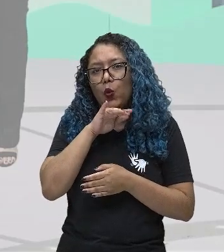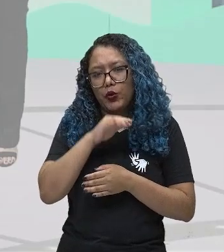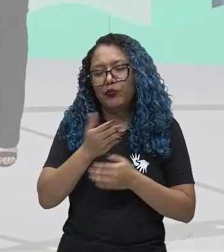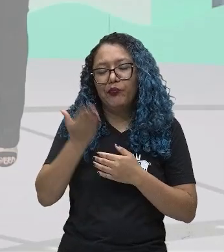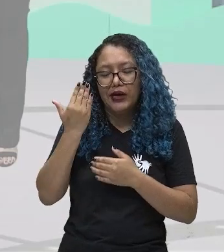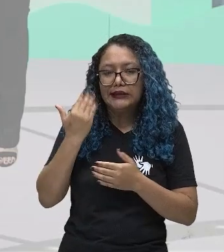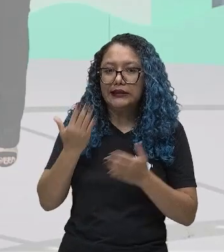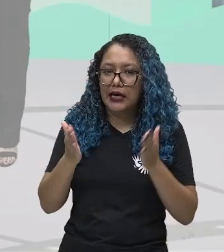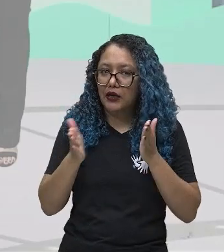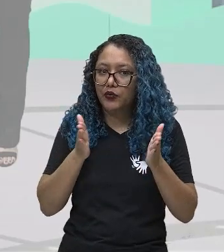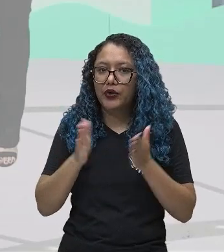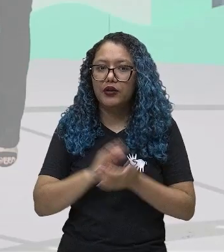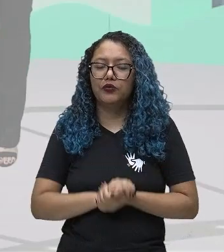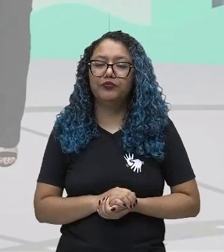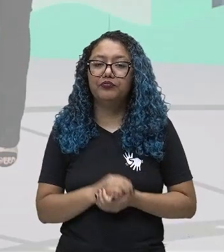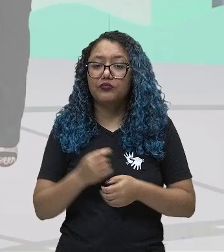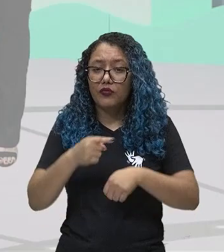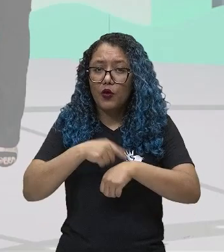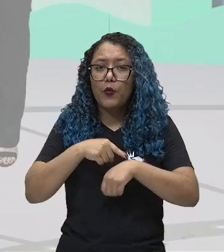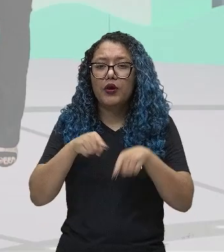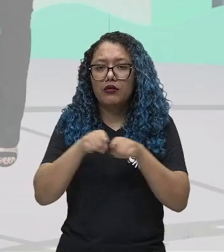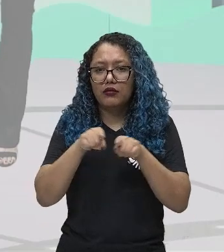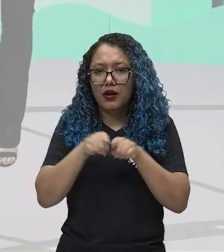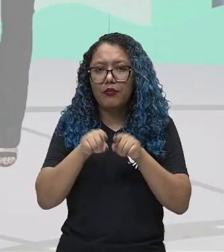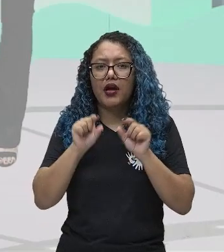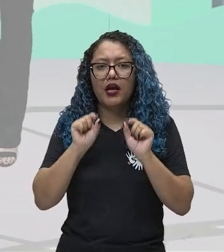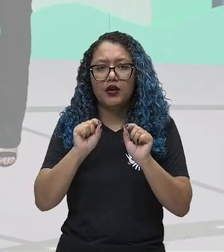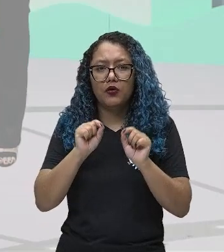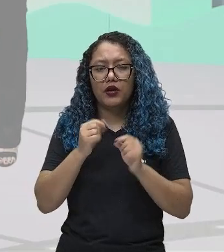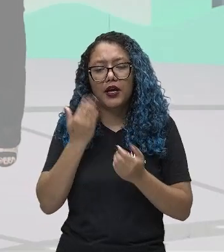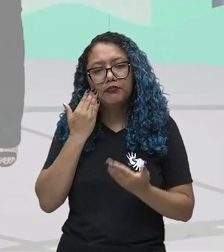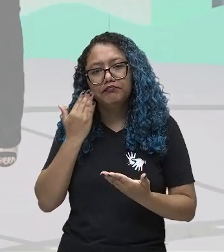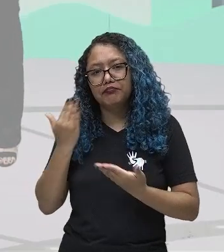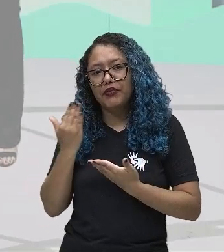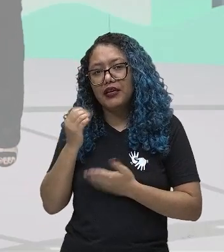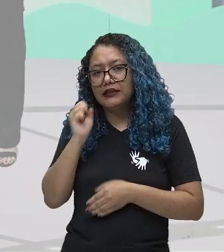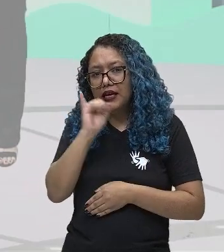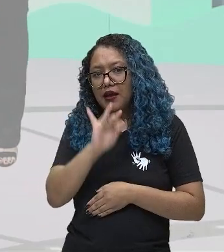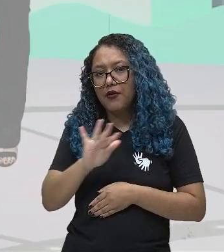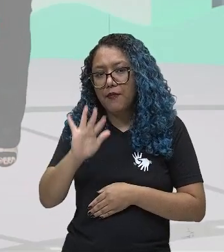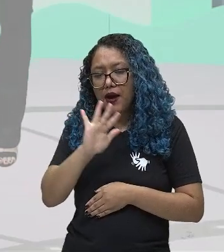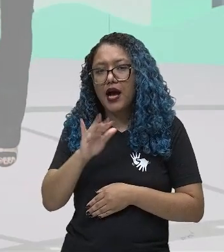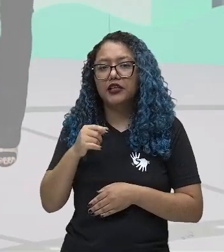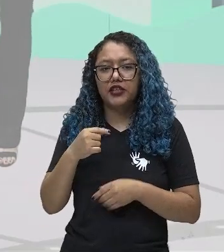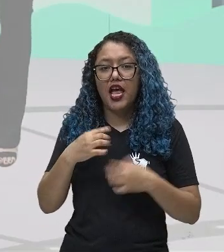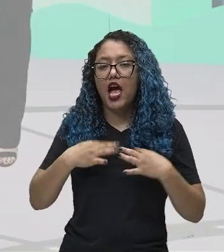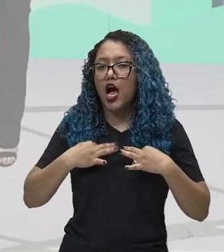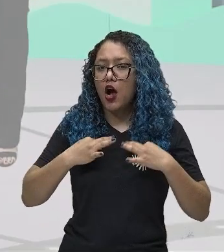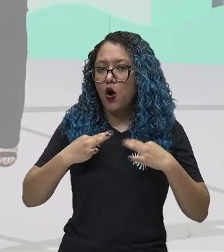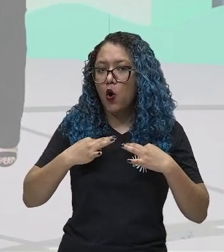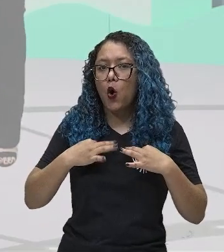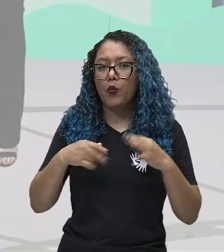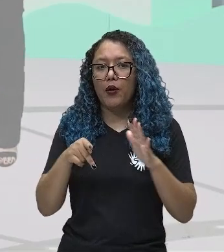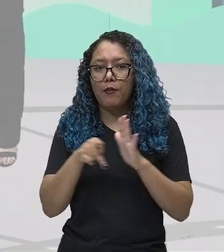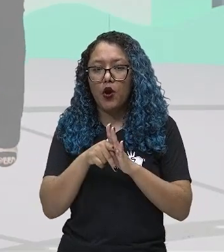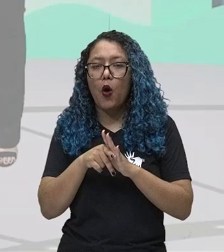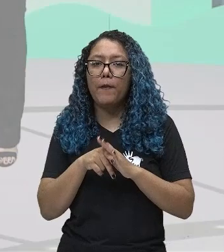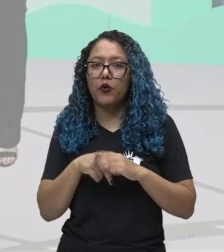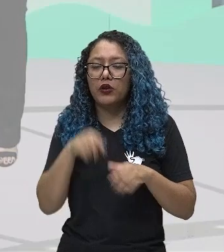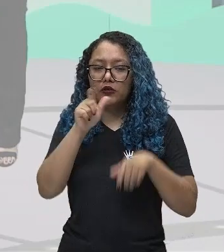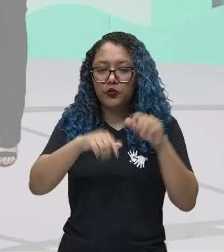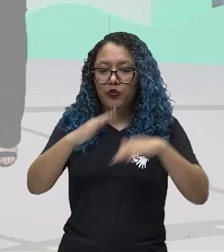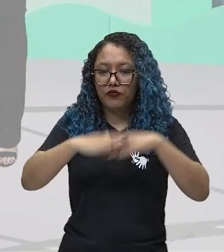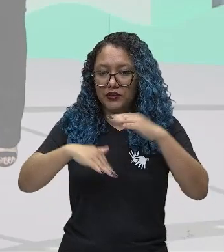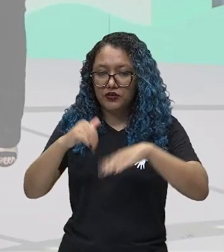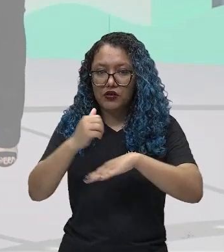esse momento da peste negra também ficou muito caracterizado por essa figura, porque era assim que os agentes de saúde se